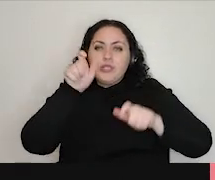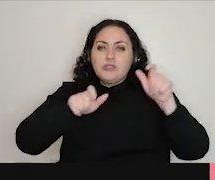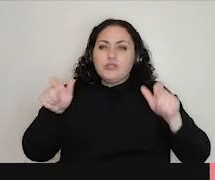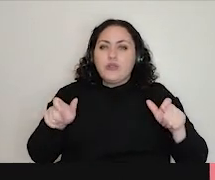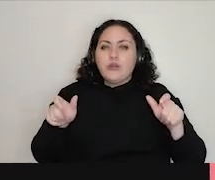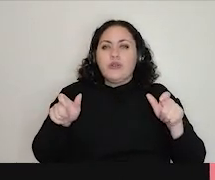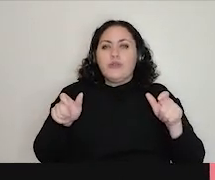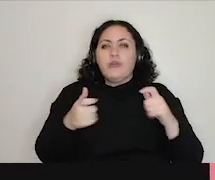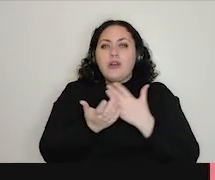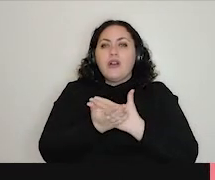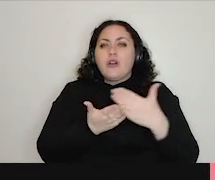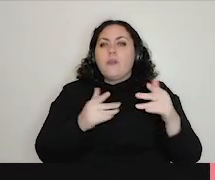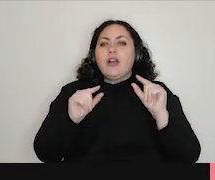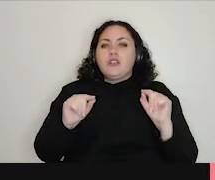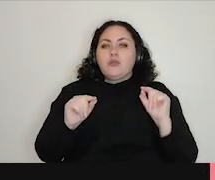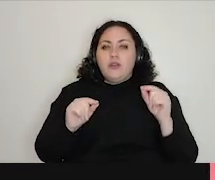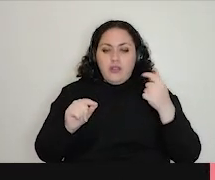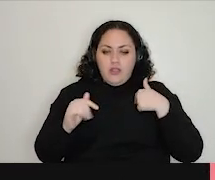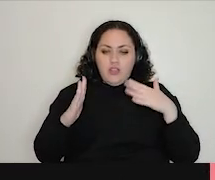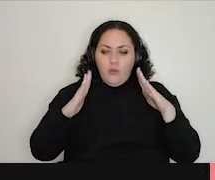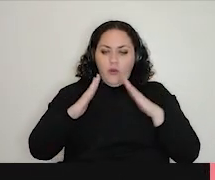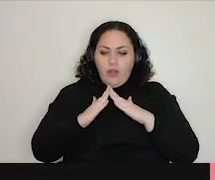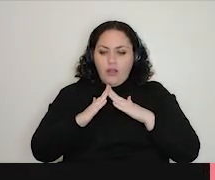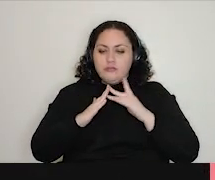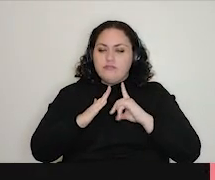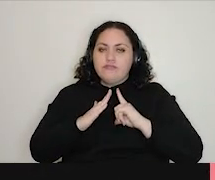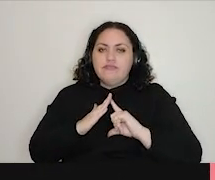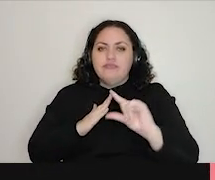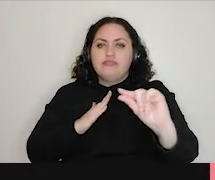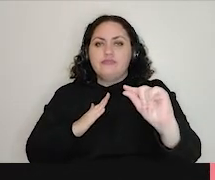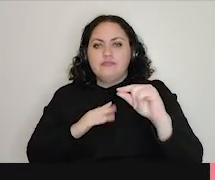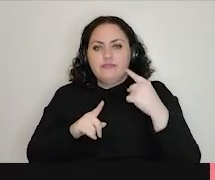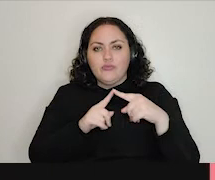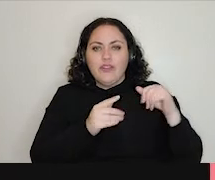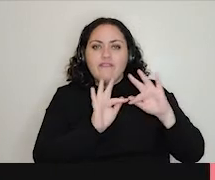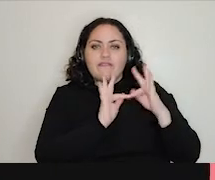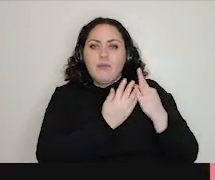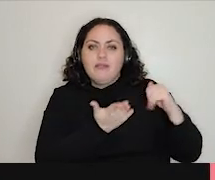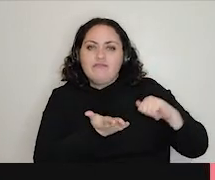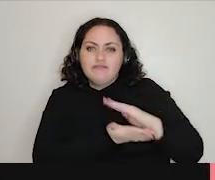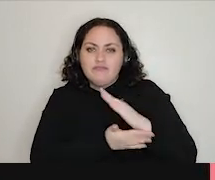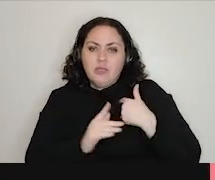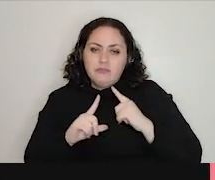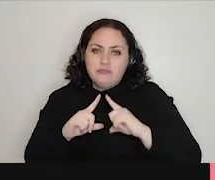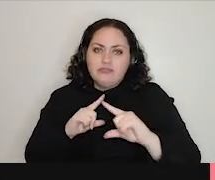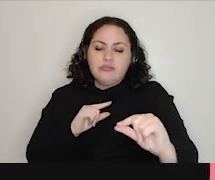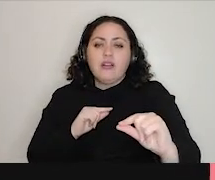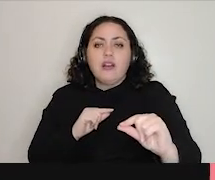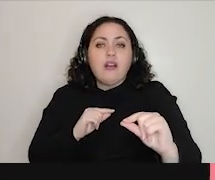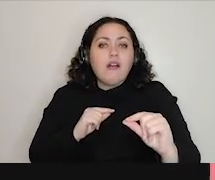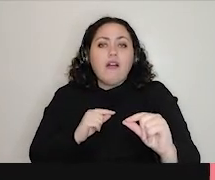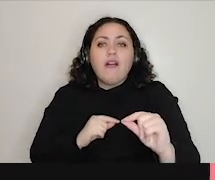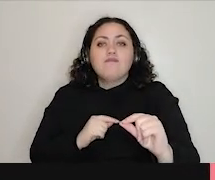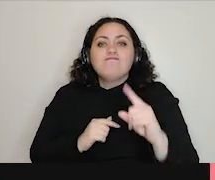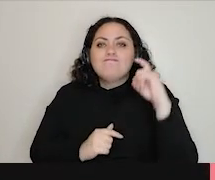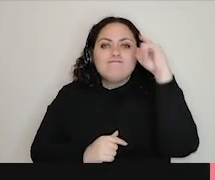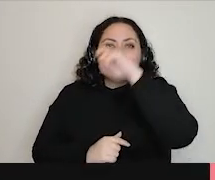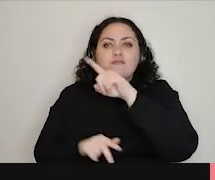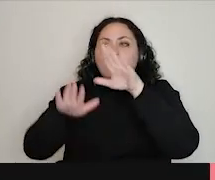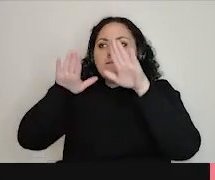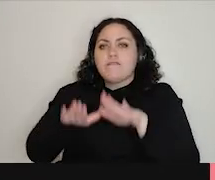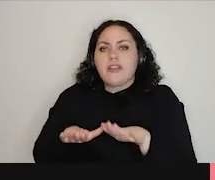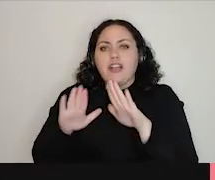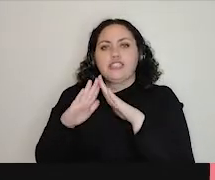tiradas do seio familiar, o que abre precedentes para uma série de dificuldades para o acesso à educação, para a permanência na educação